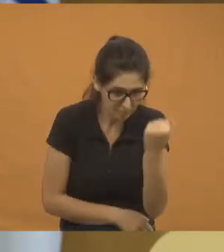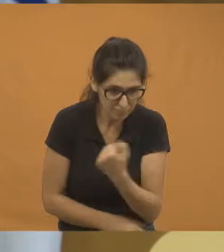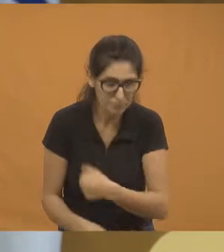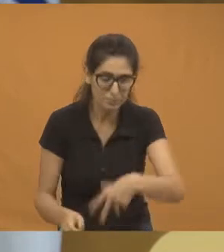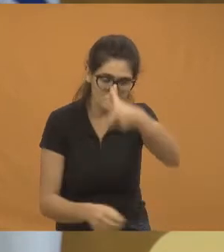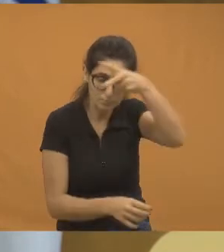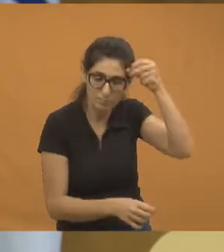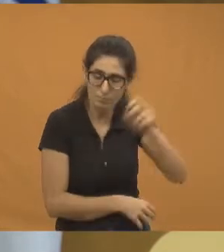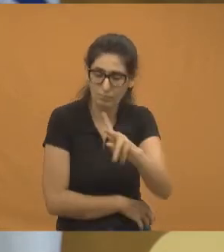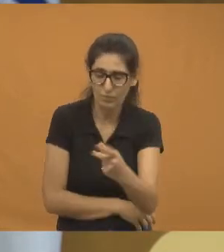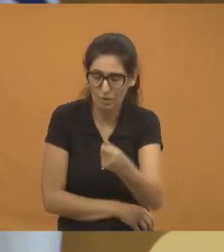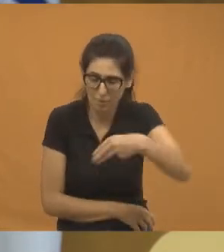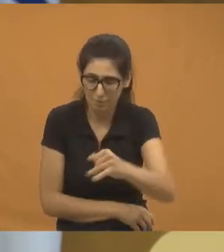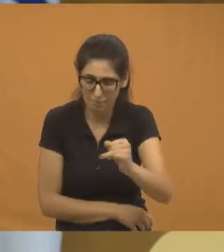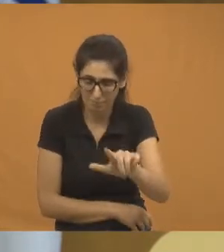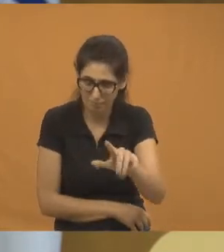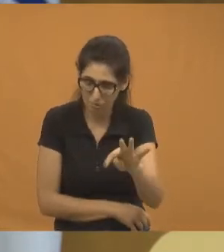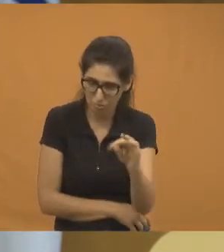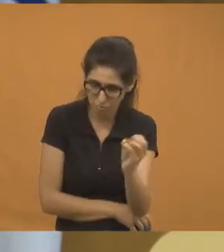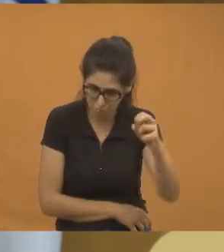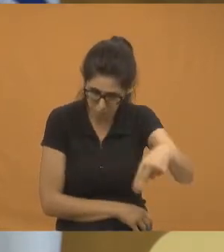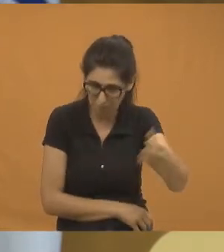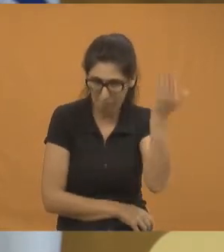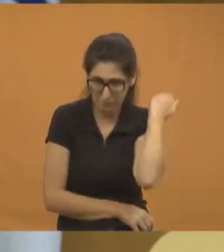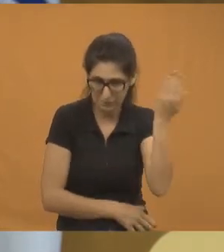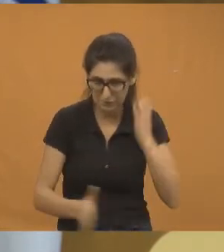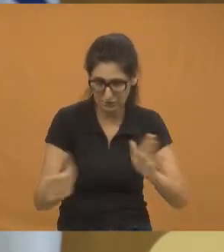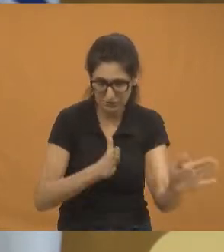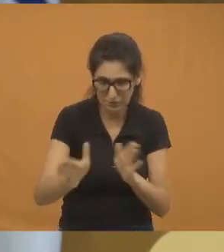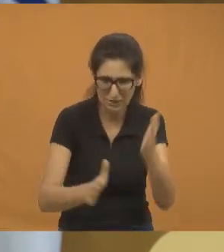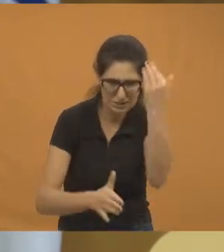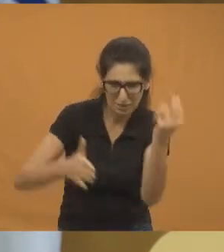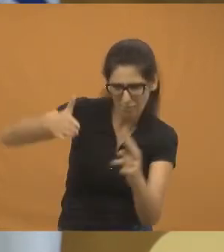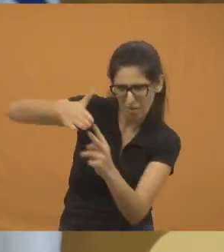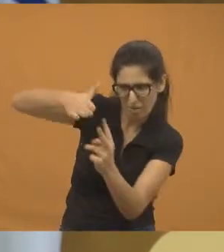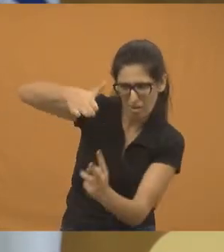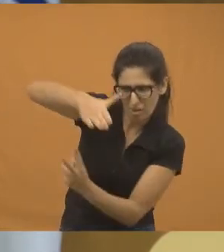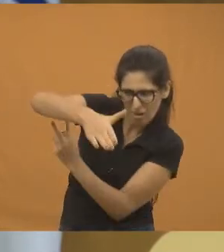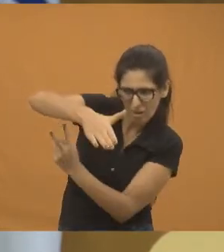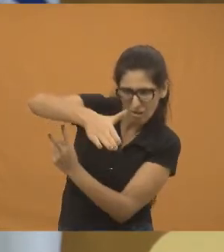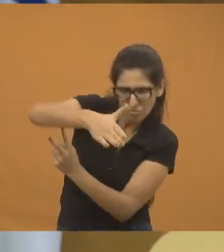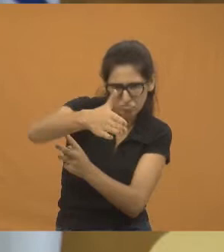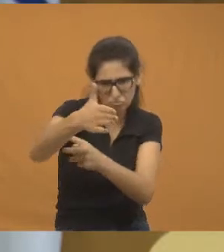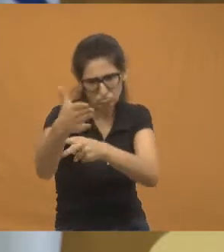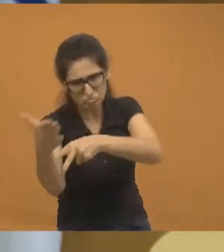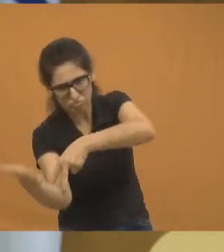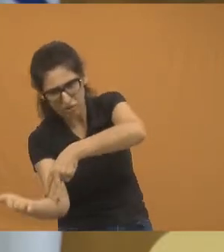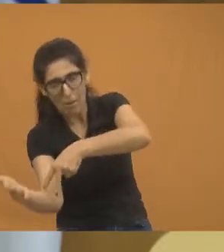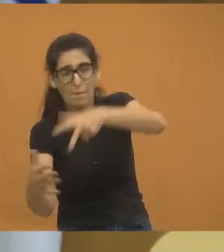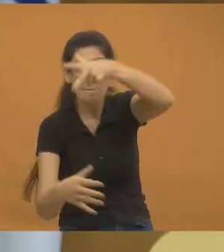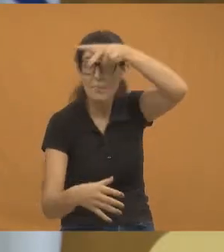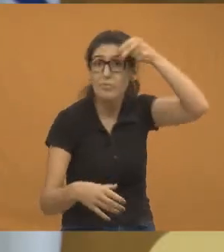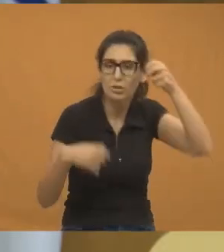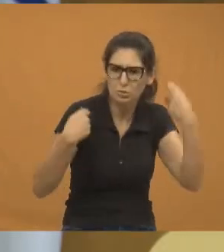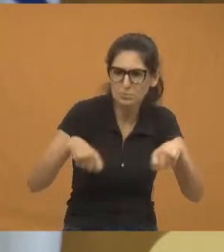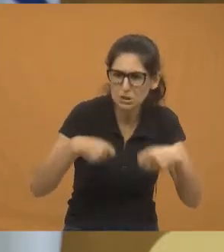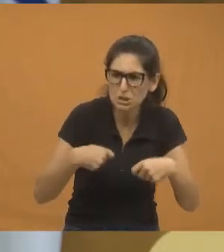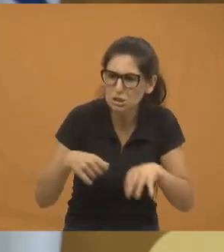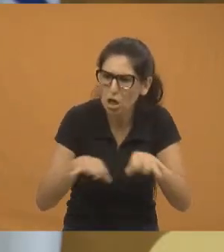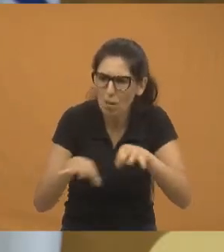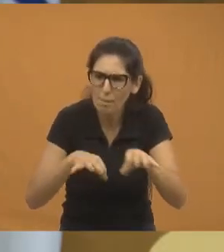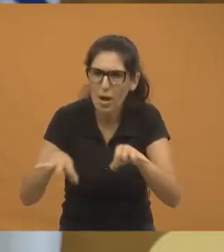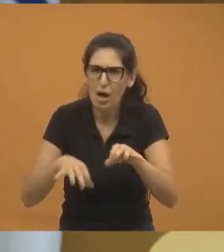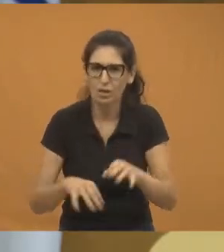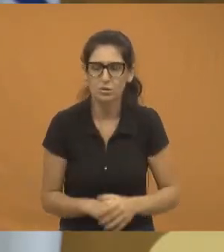alegando que a pontiac essa ponte nossa que estava caindo que o prefeito em tomar providência para isso